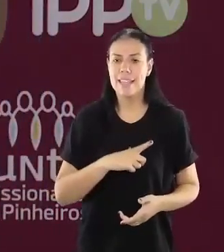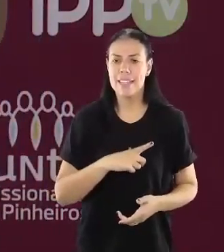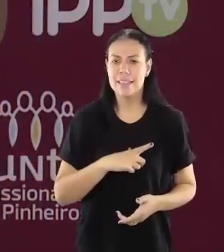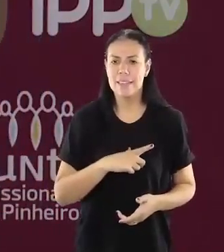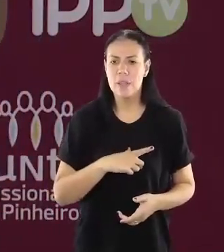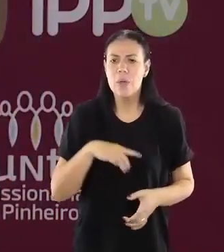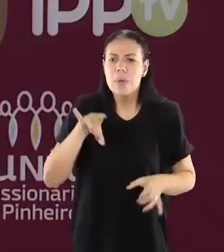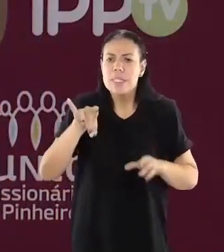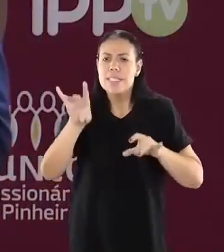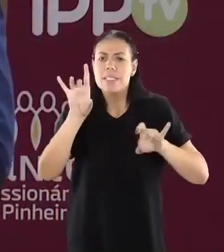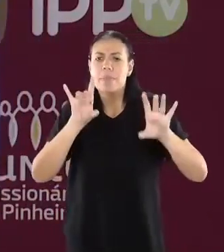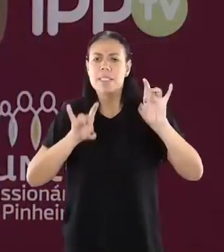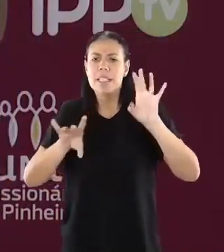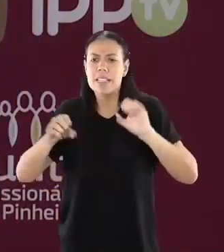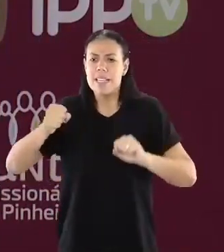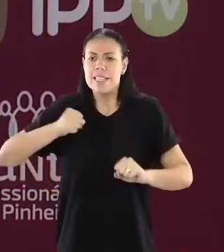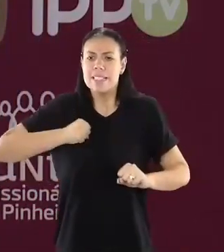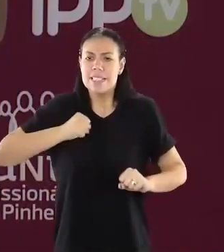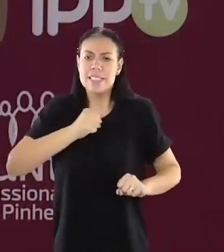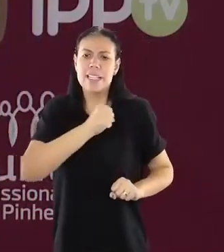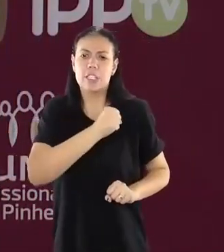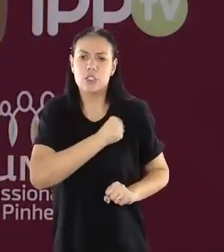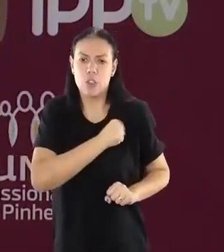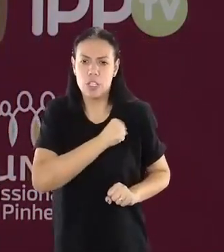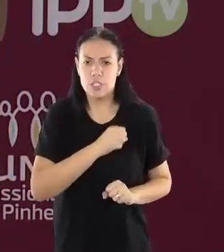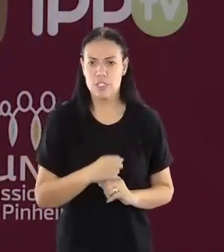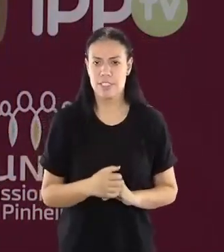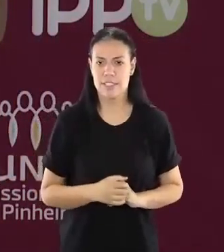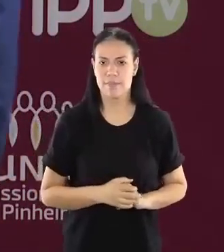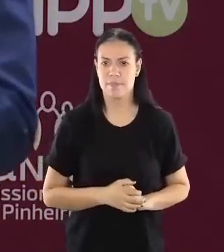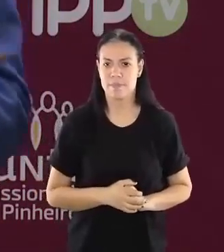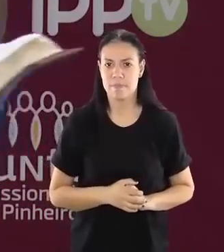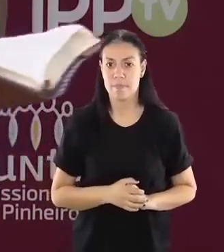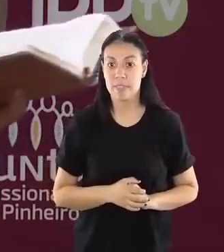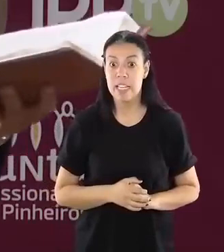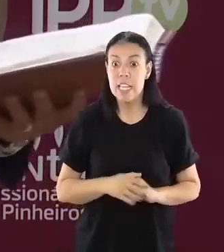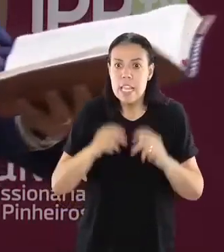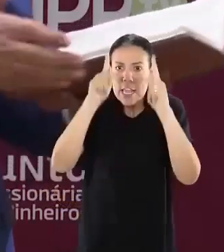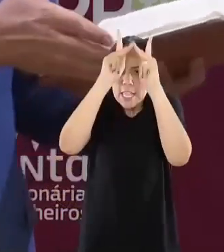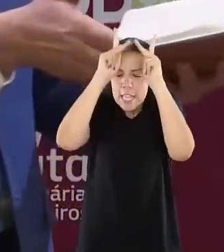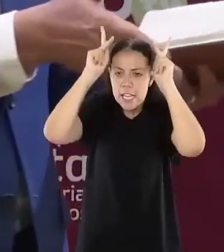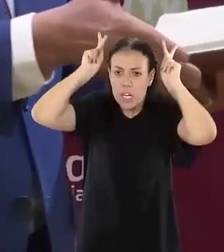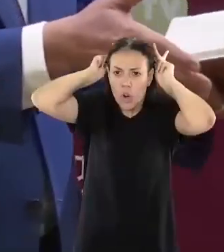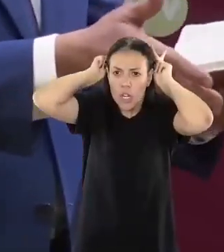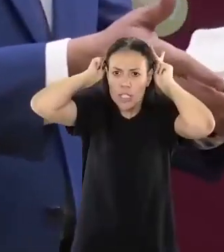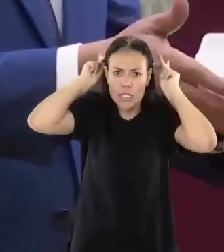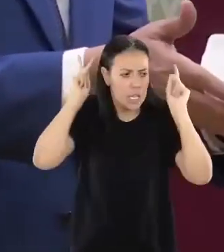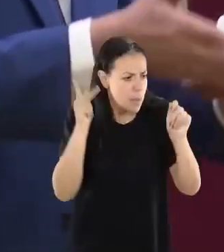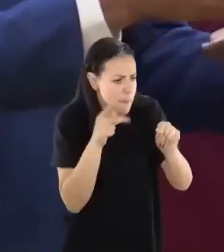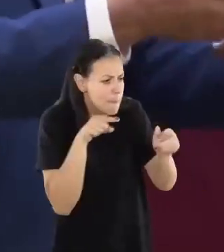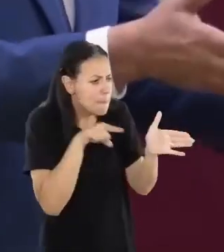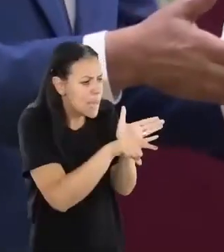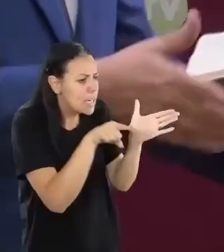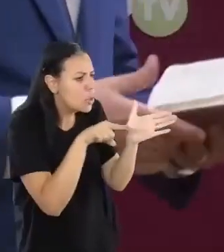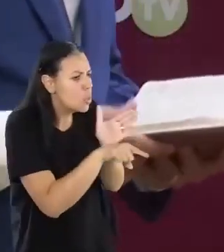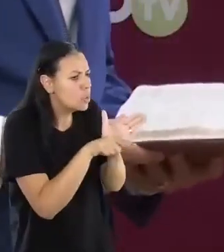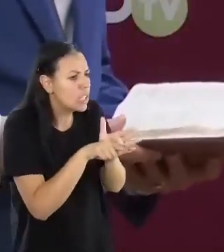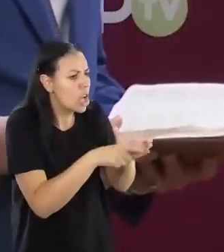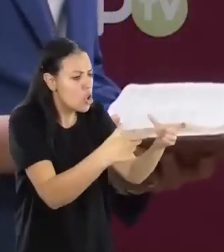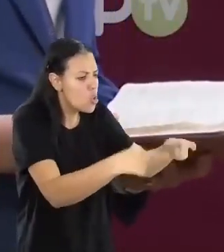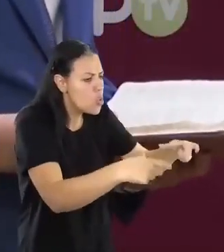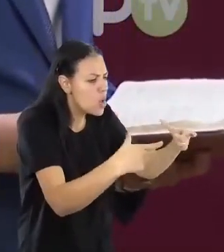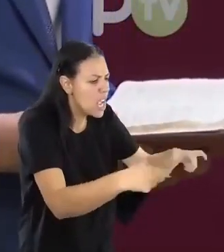escribas. Herodes consultou a eles, para saber com exatidão onde Jesus deveria nascer, o rei dos